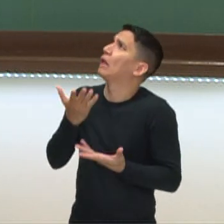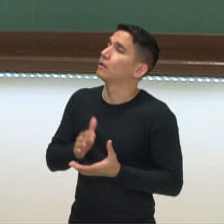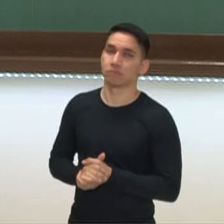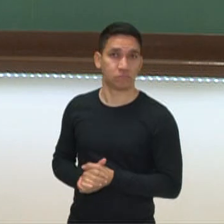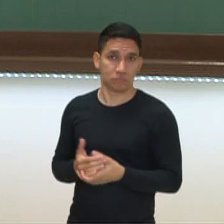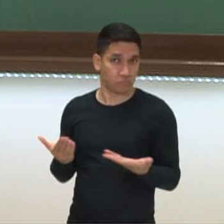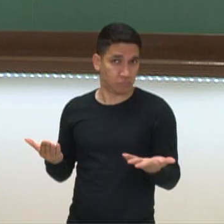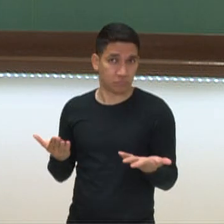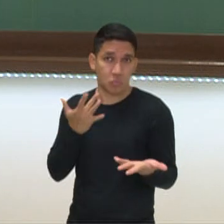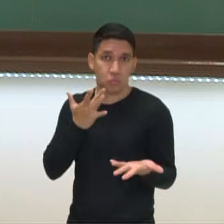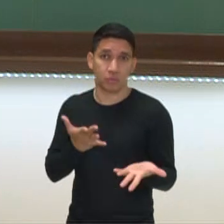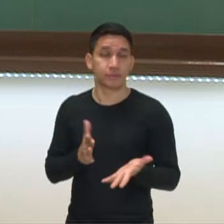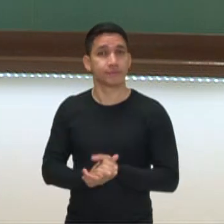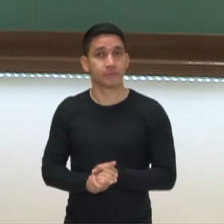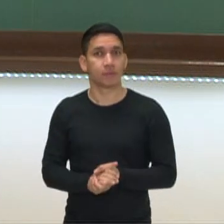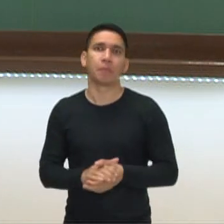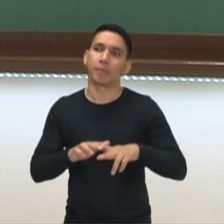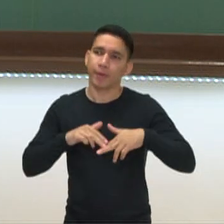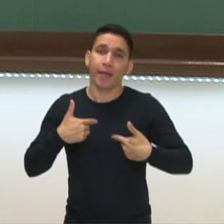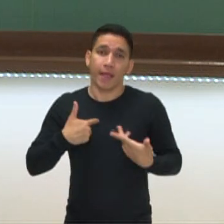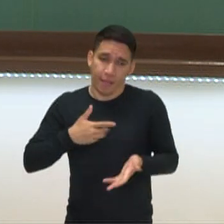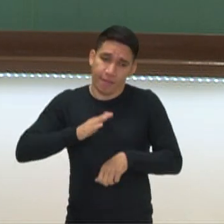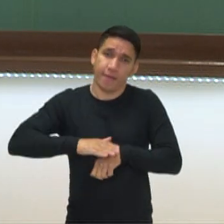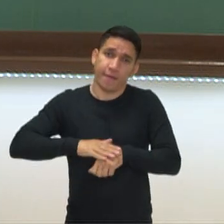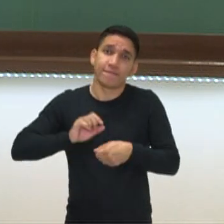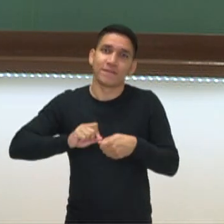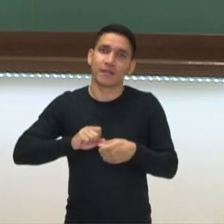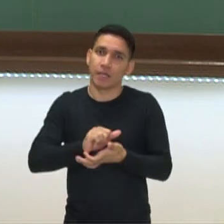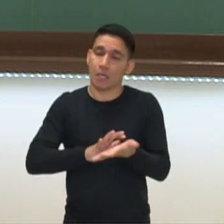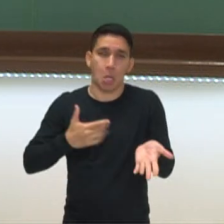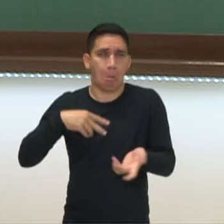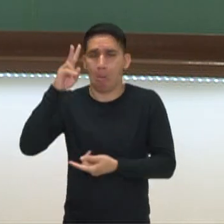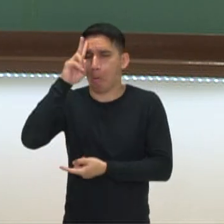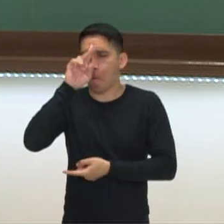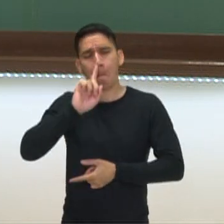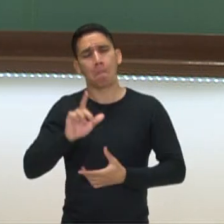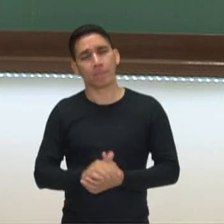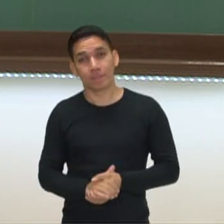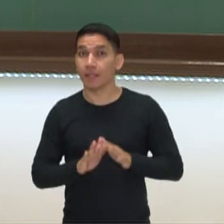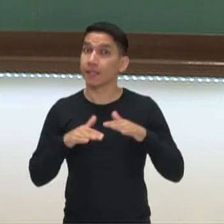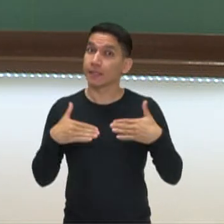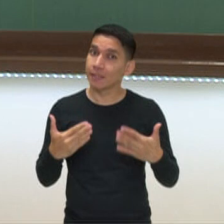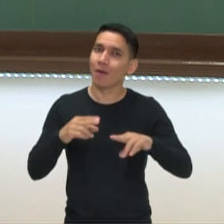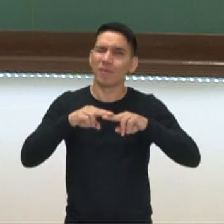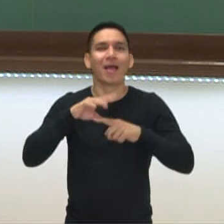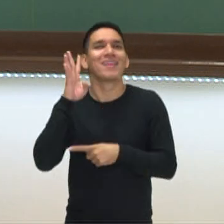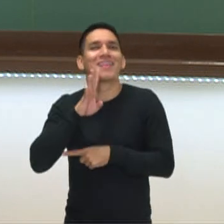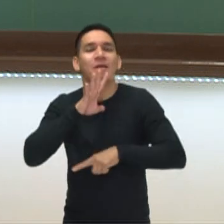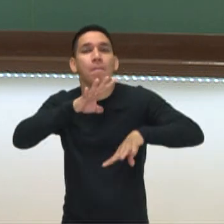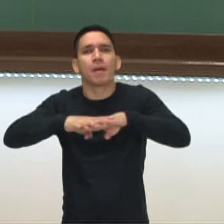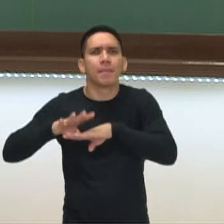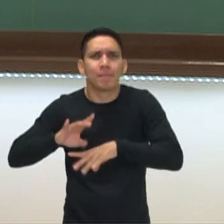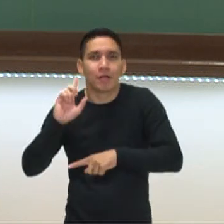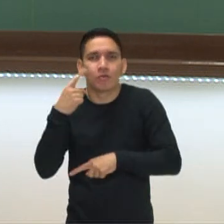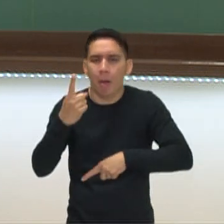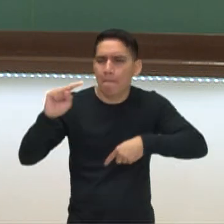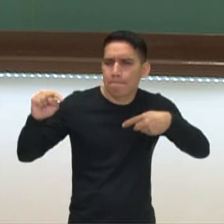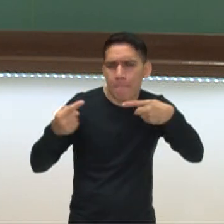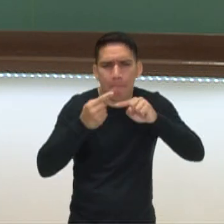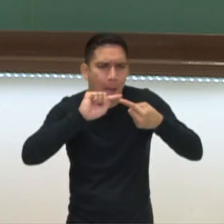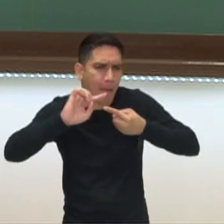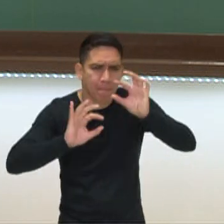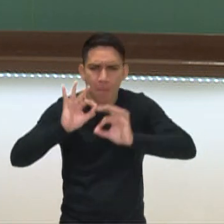Não. E o pior que fui eu que fiz o exercício ainda, né? E eu não lembro. Então, assim, é isso que é legal da matemática. A gente vai montando